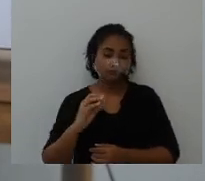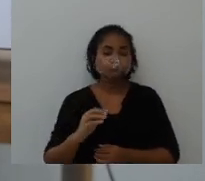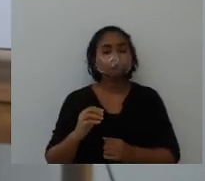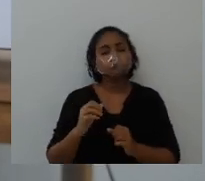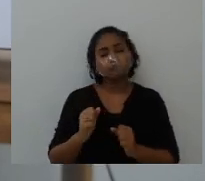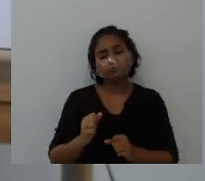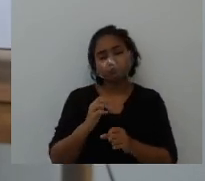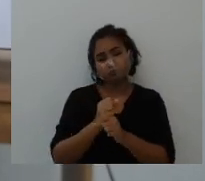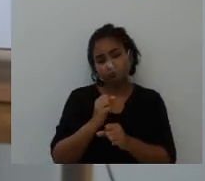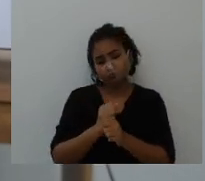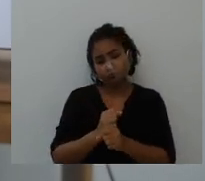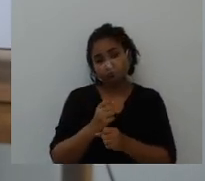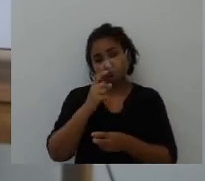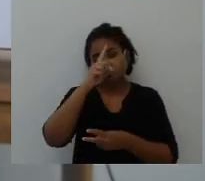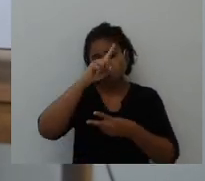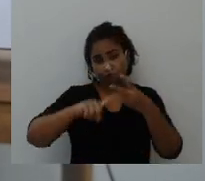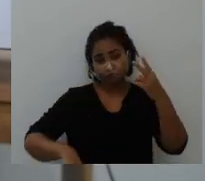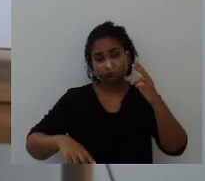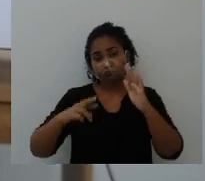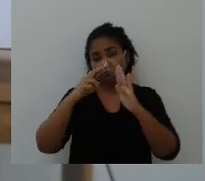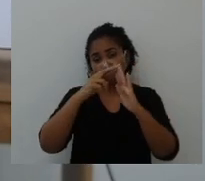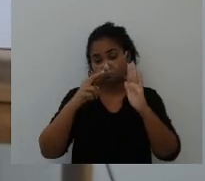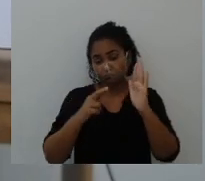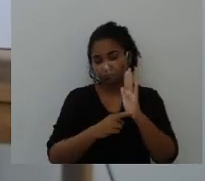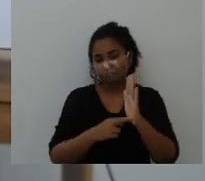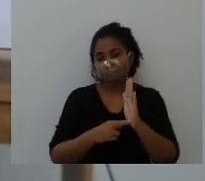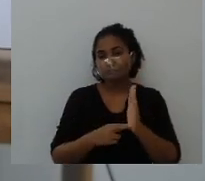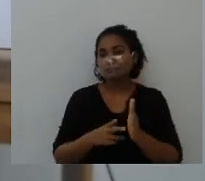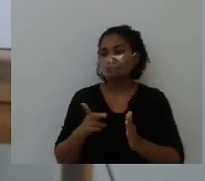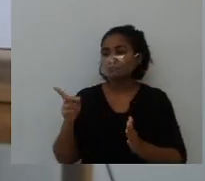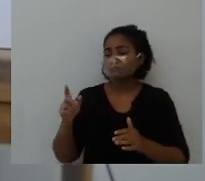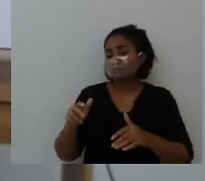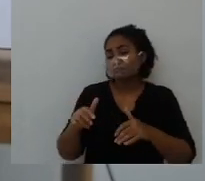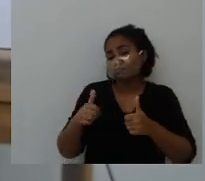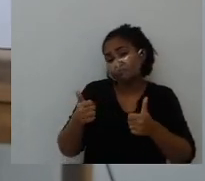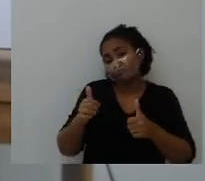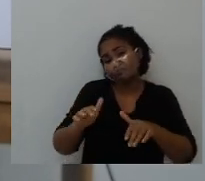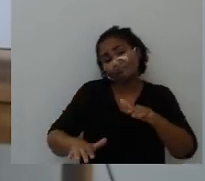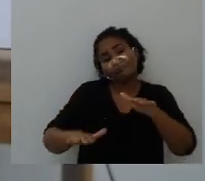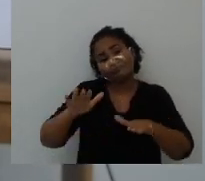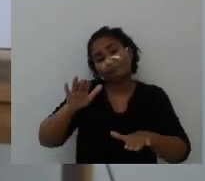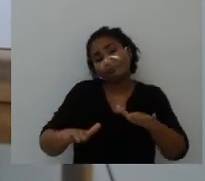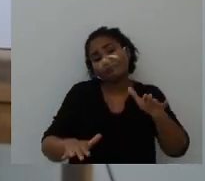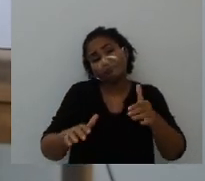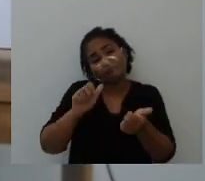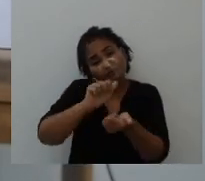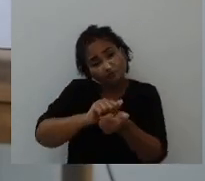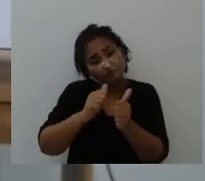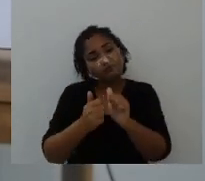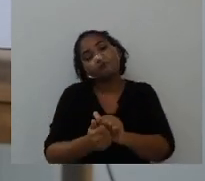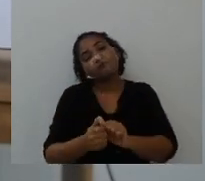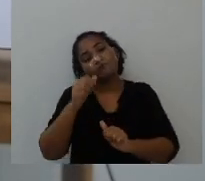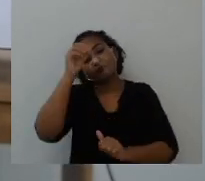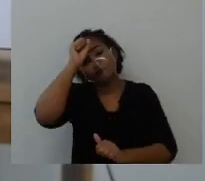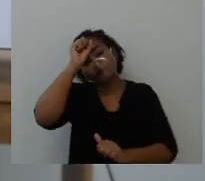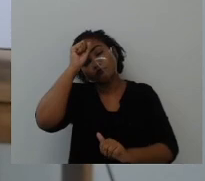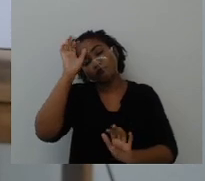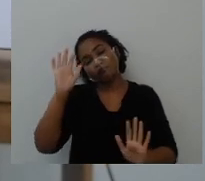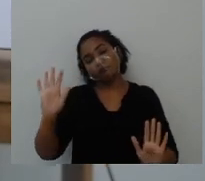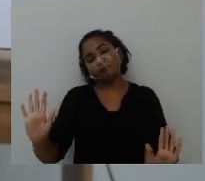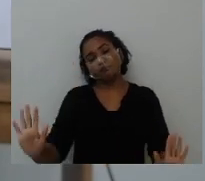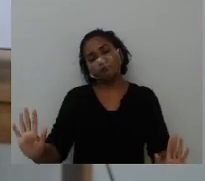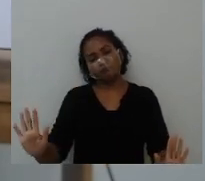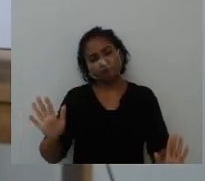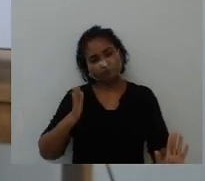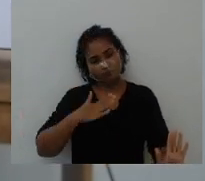essas duas regras que você pode utilizar. Paulinho, qual é a melhor? Ora, depende. A melhor é aquela que você aprender. Aí vocês